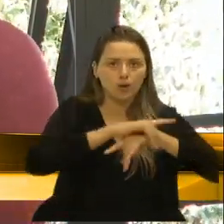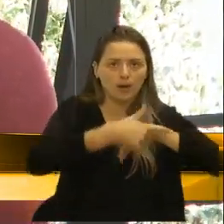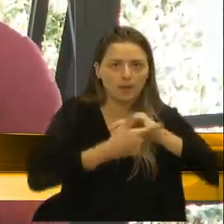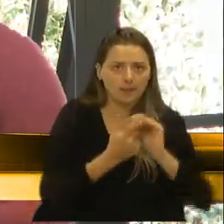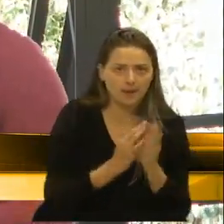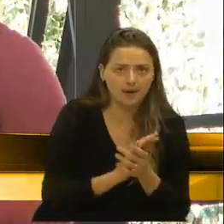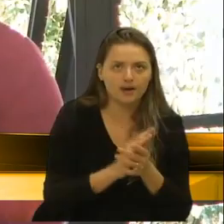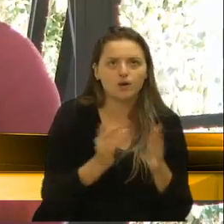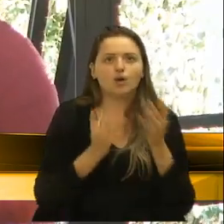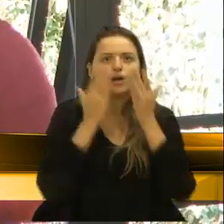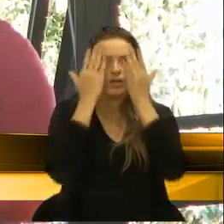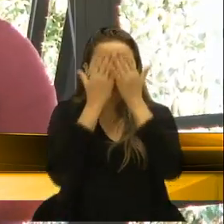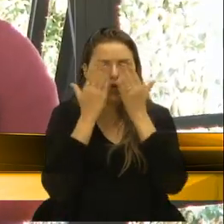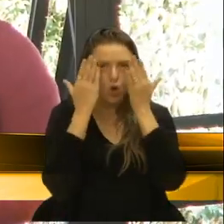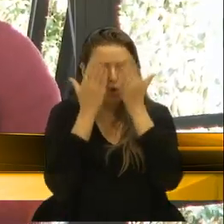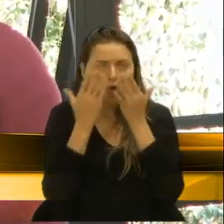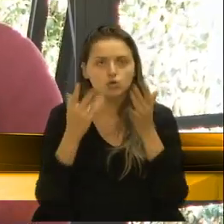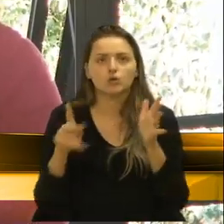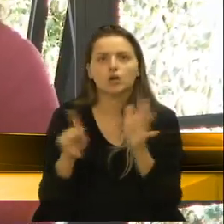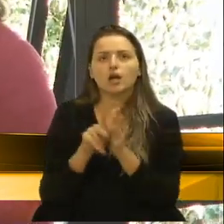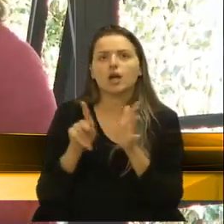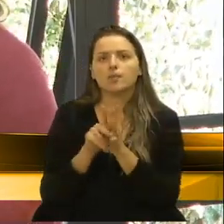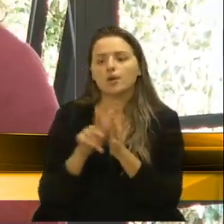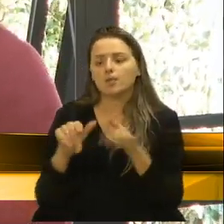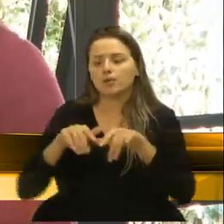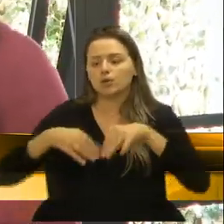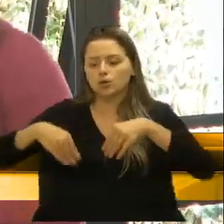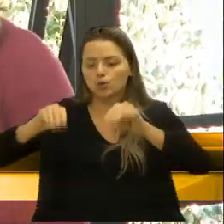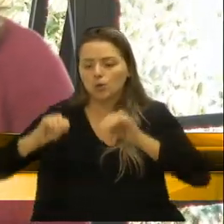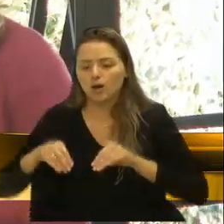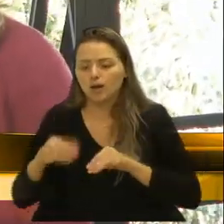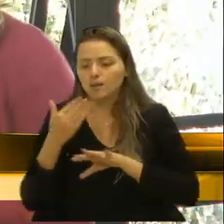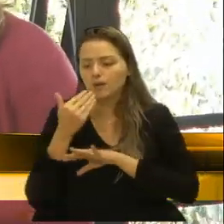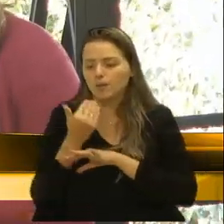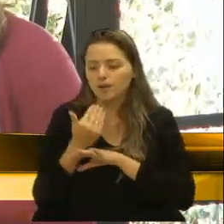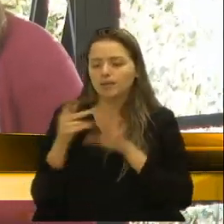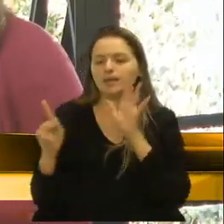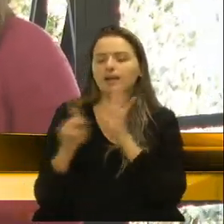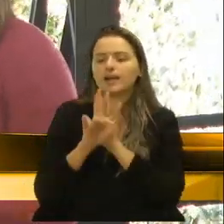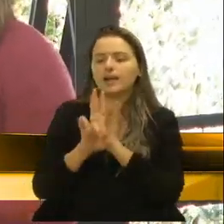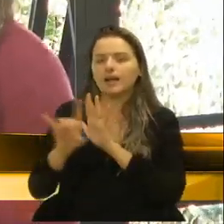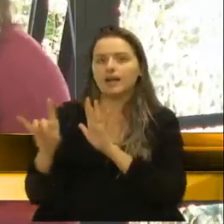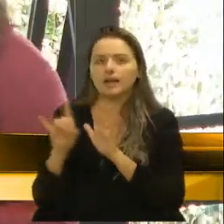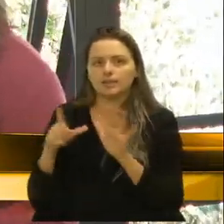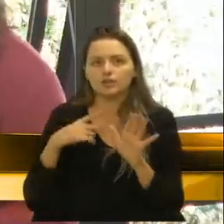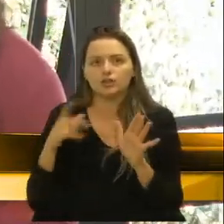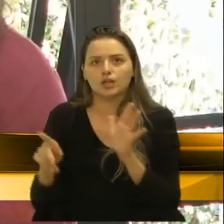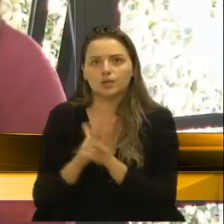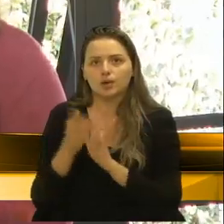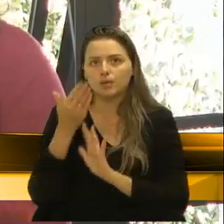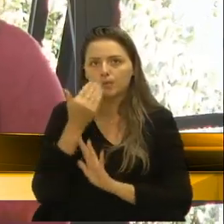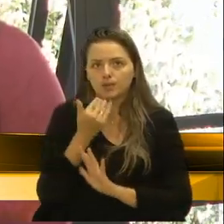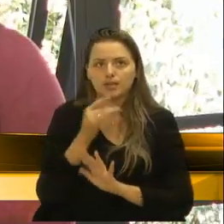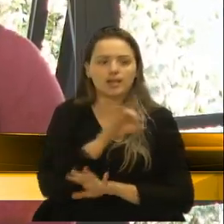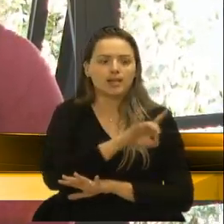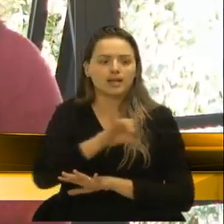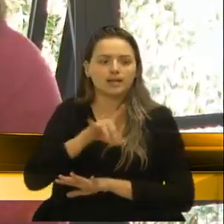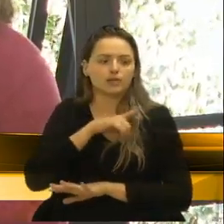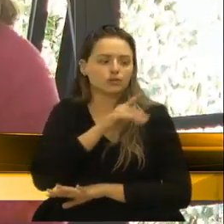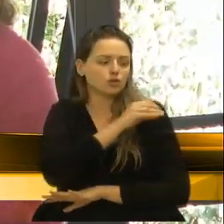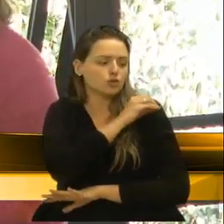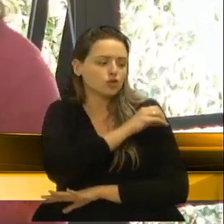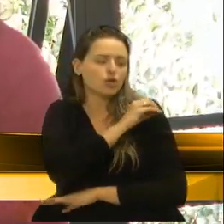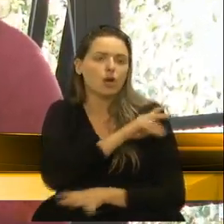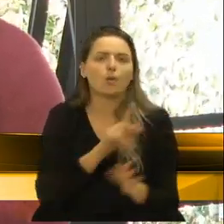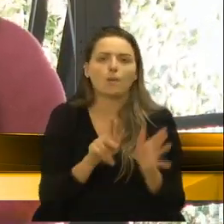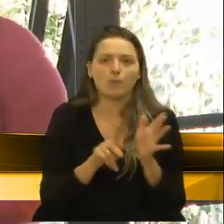sua toalha de rosto, a toalha para o seu lanche, cada um levava o seu alimento, cada um tinha gel, álcool gel,